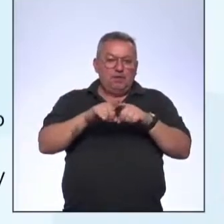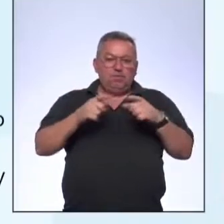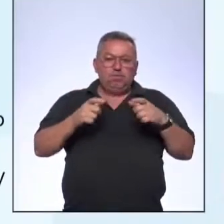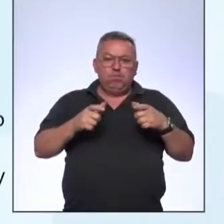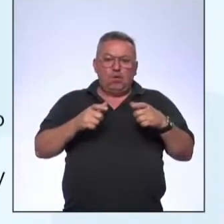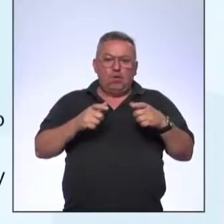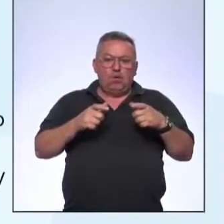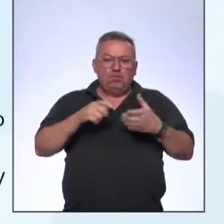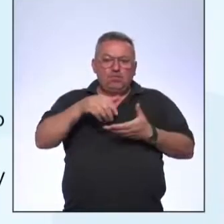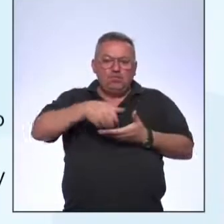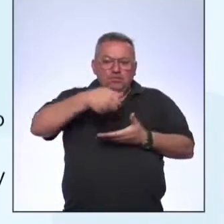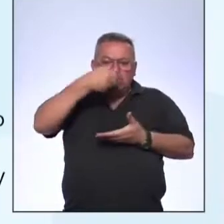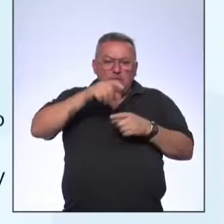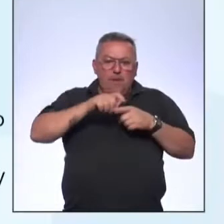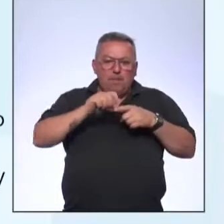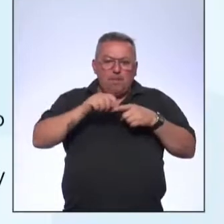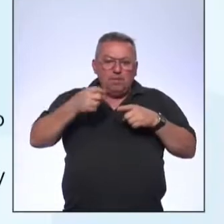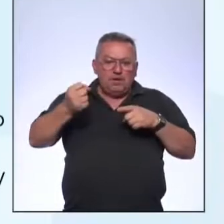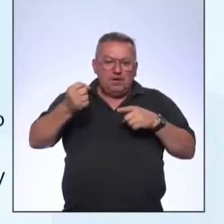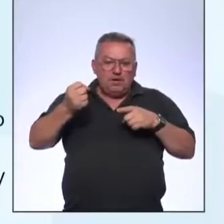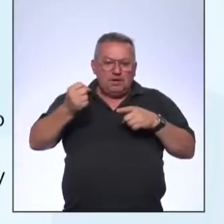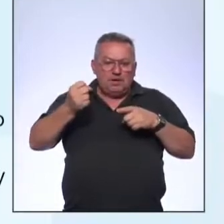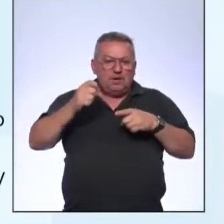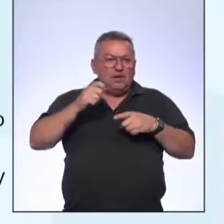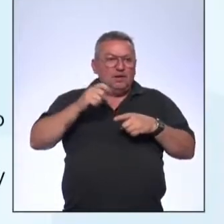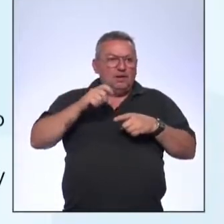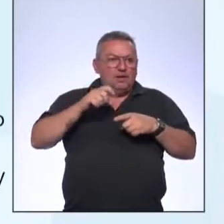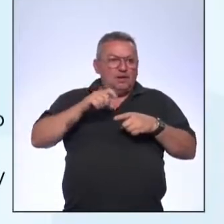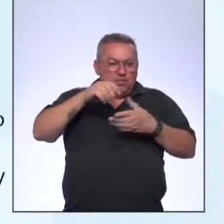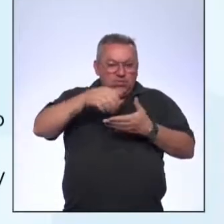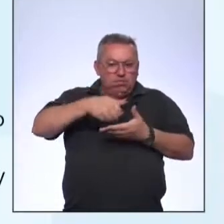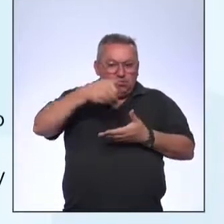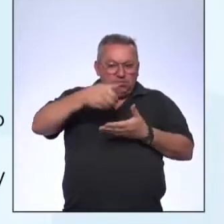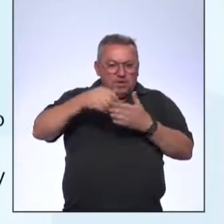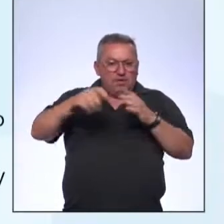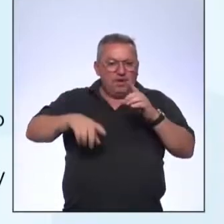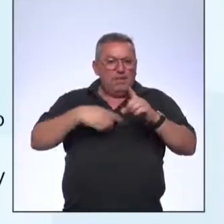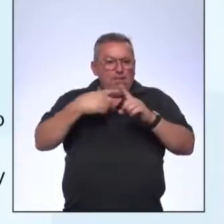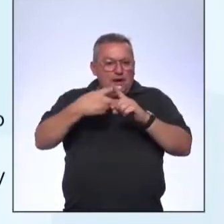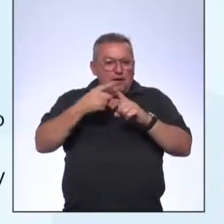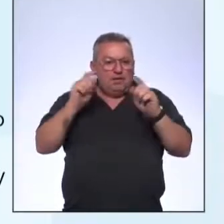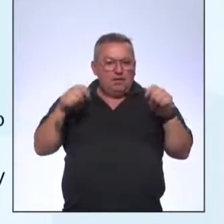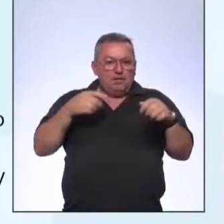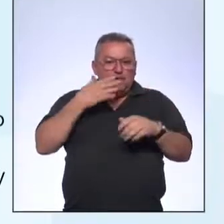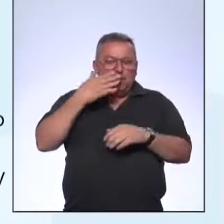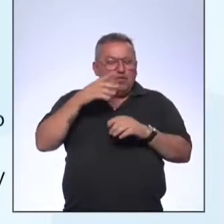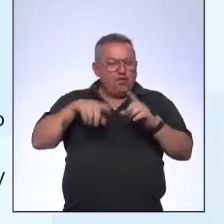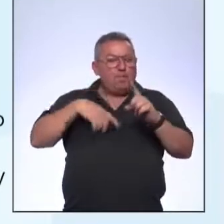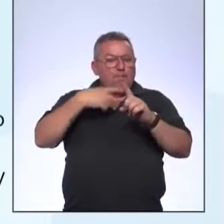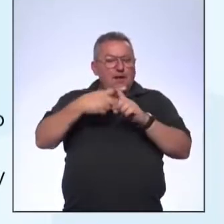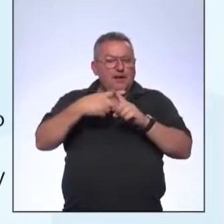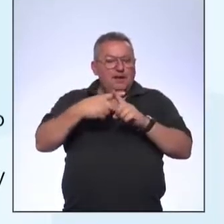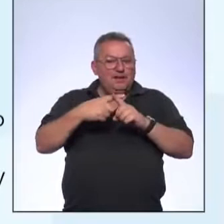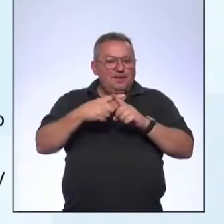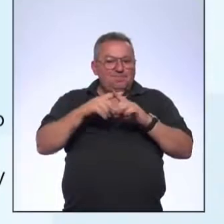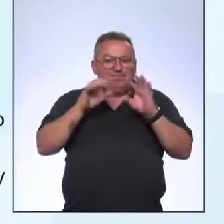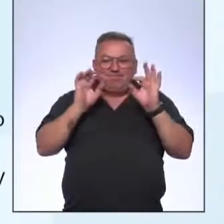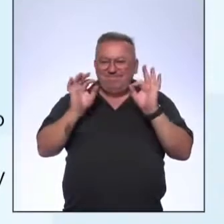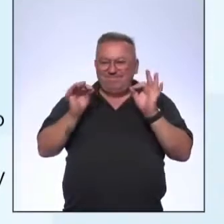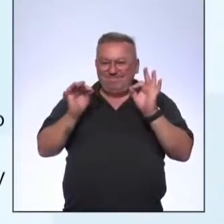e se eu não me engano era de canjica avulso não era isso não me engano era pode usar mais né que você mude a pedir a mais né